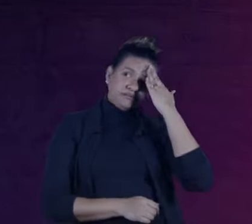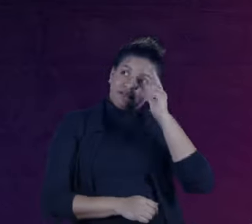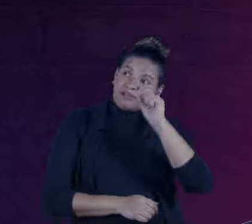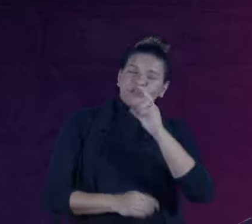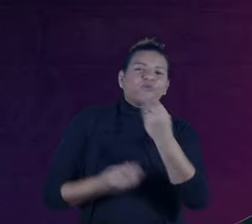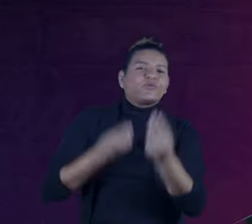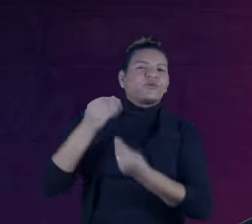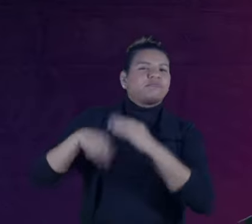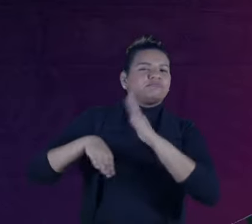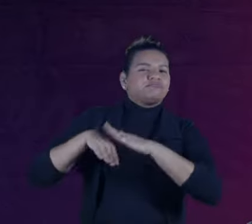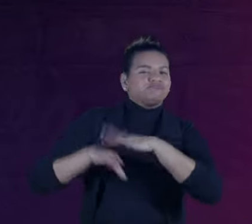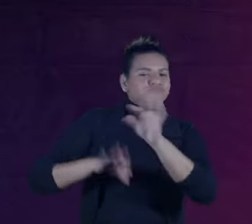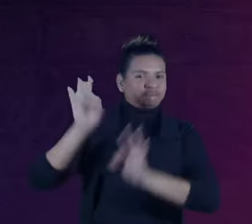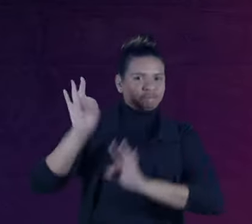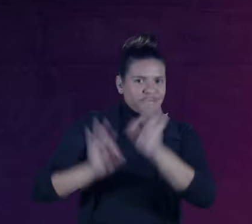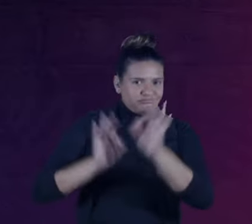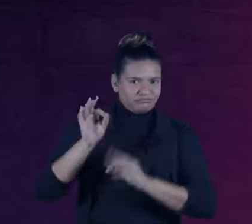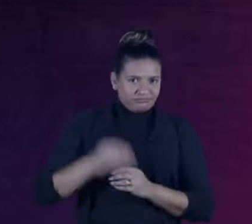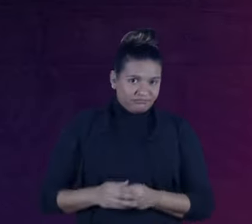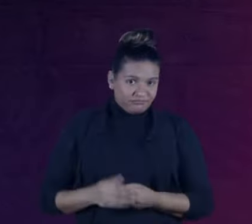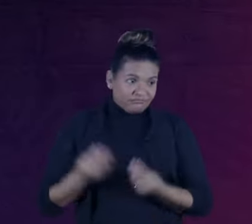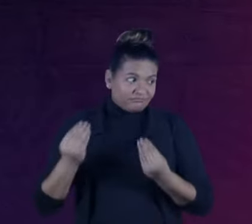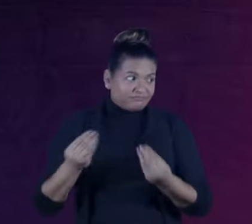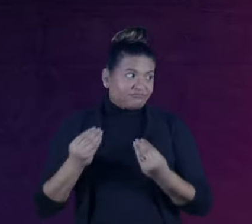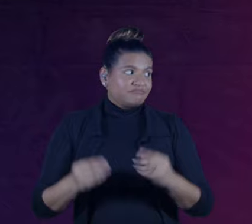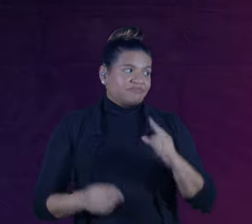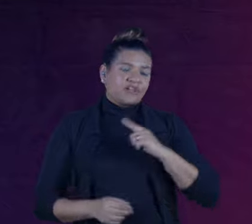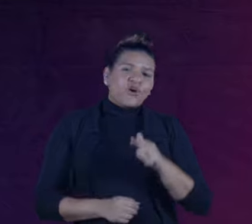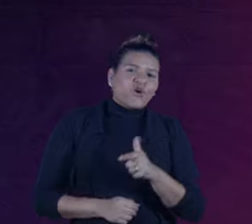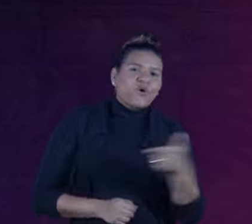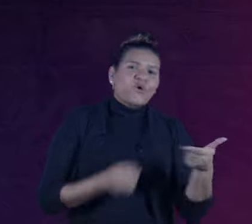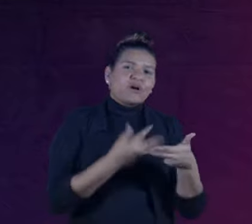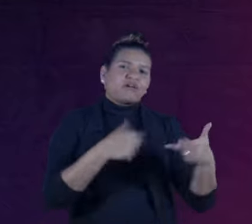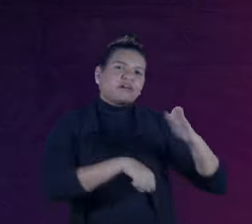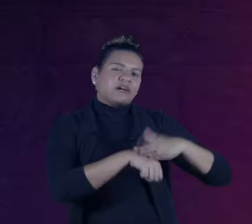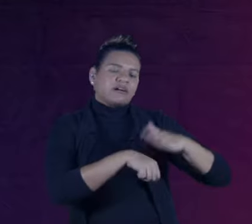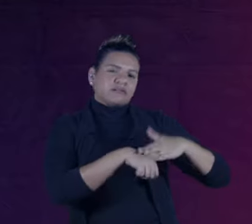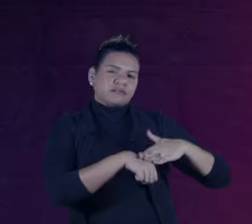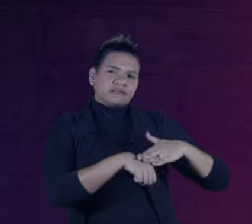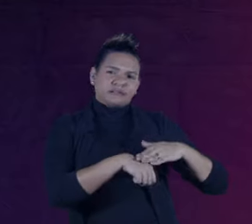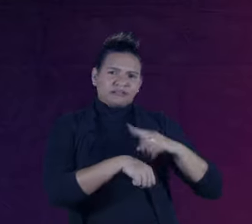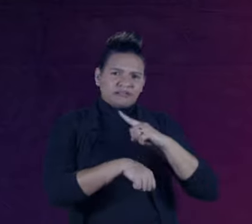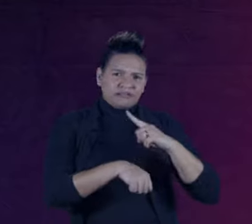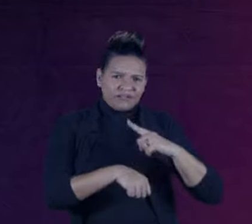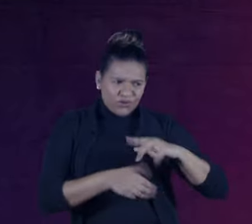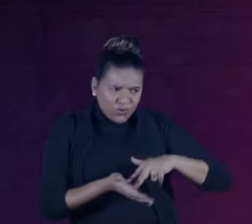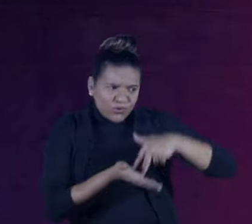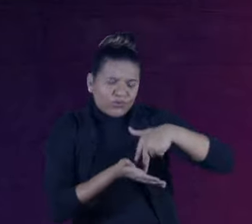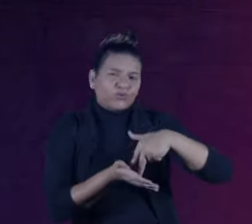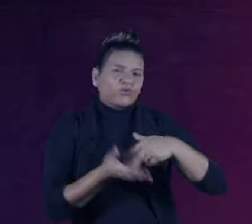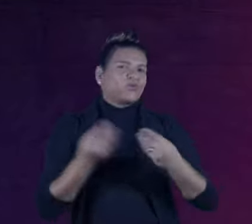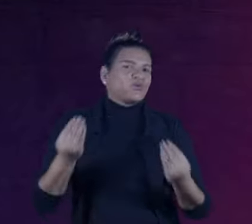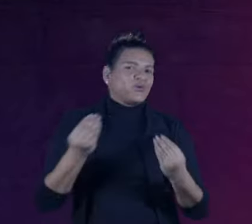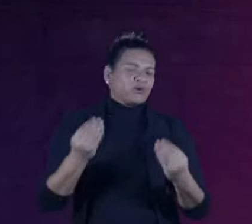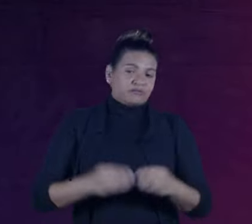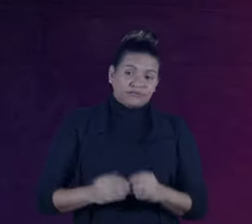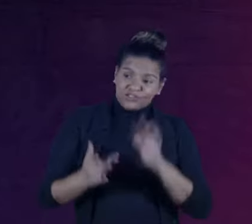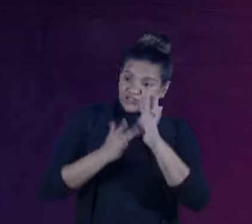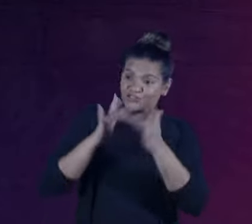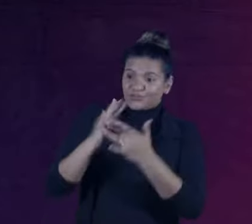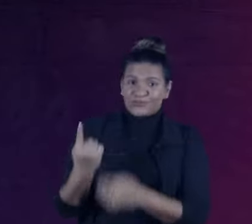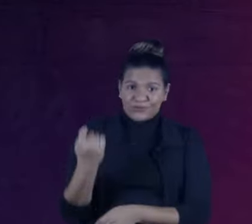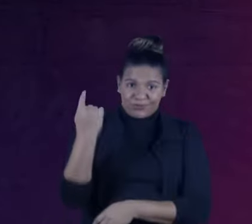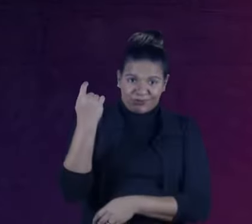edifica, porque ninguém pode lançar outro fundamento além do que foi posto, o qual é